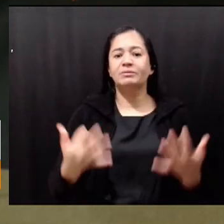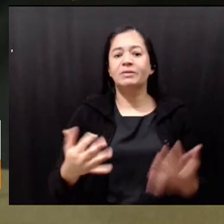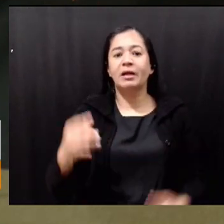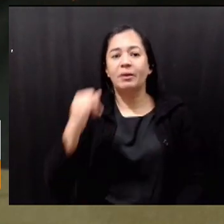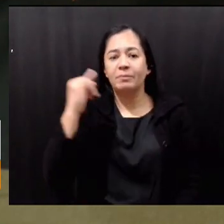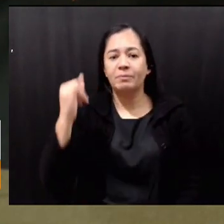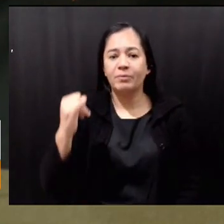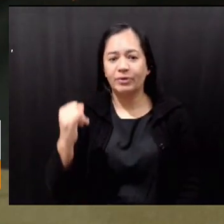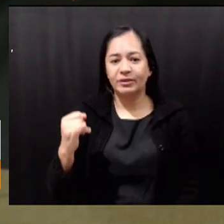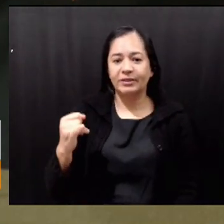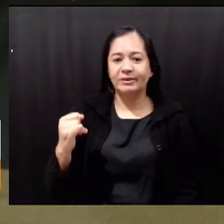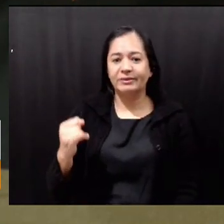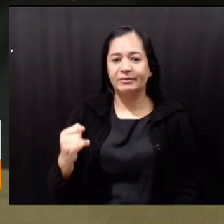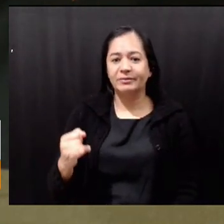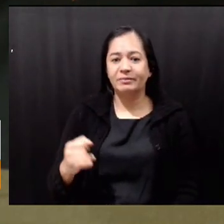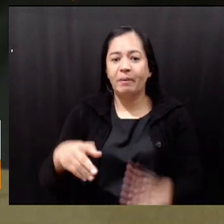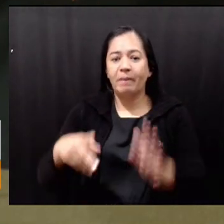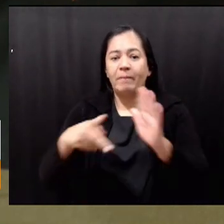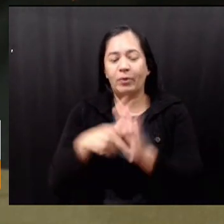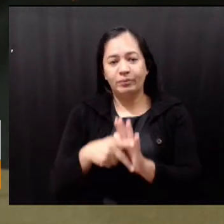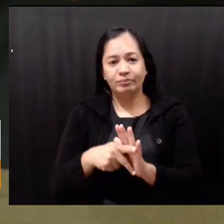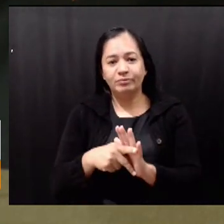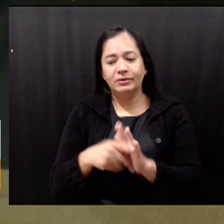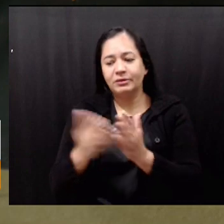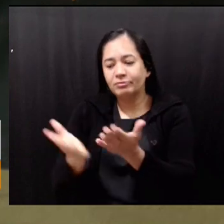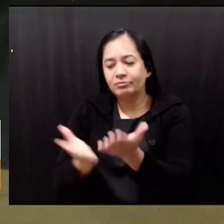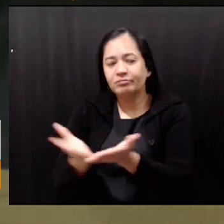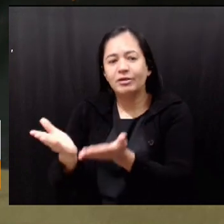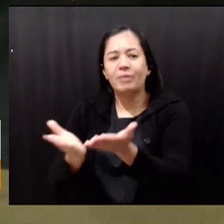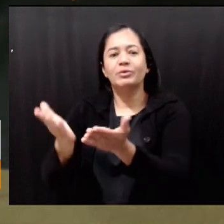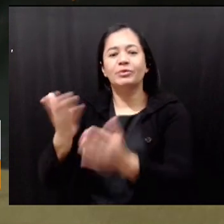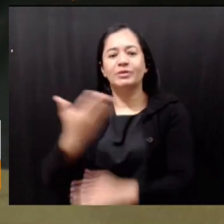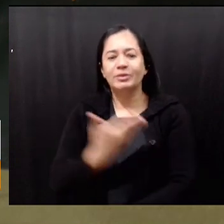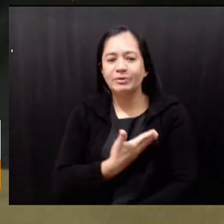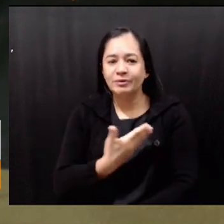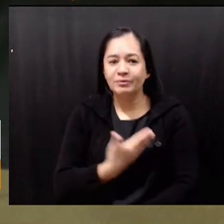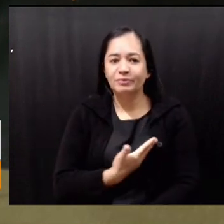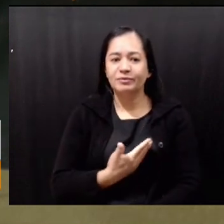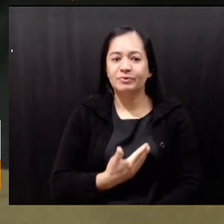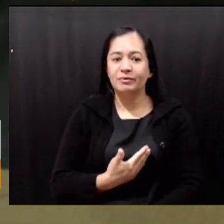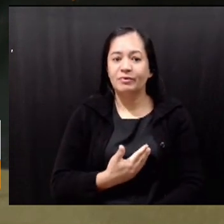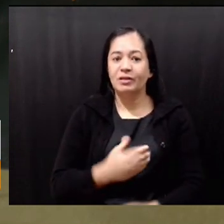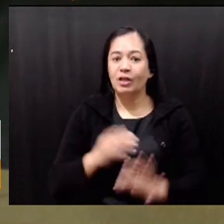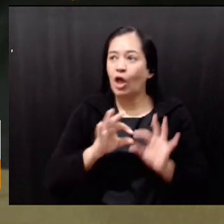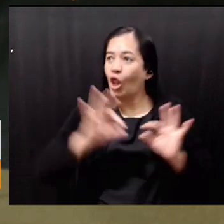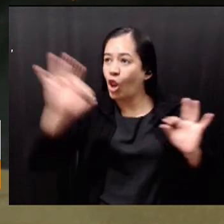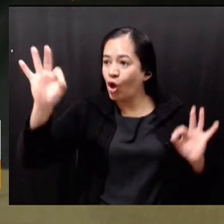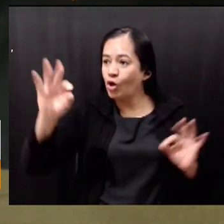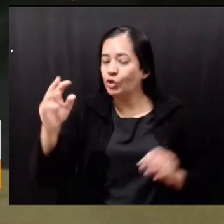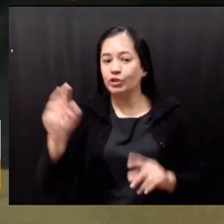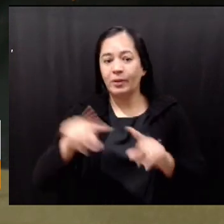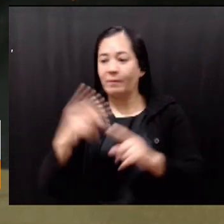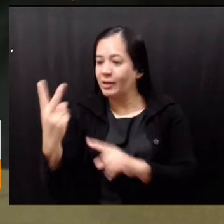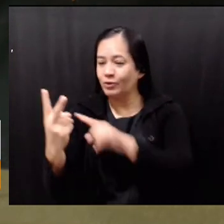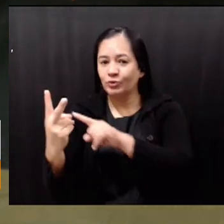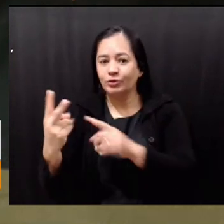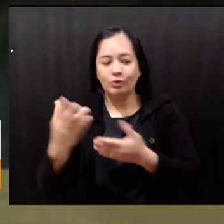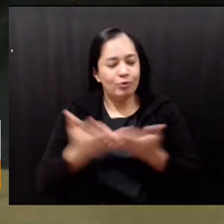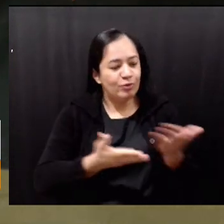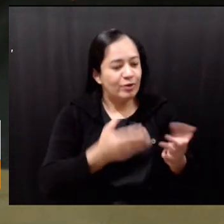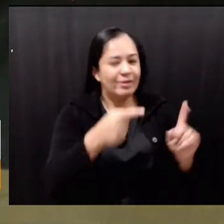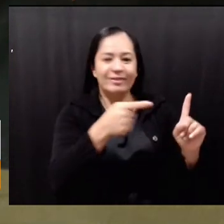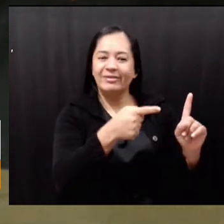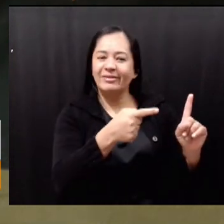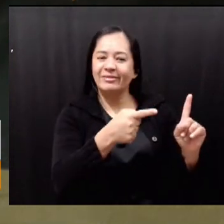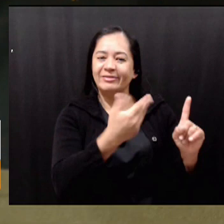manutenção, né? Da manutenção dessa amizade. Mesmo longe, eles estavam fazendo a manutenção ali. E